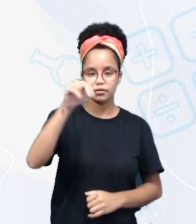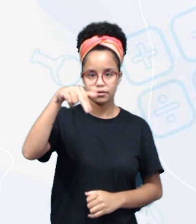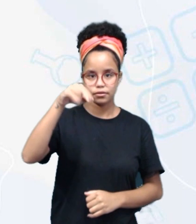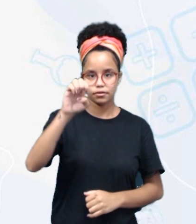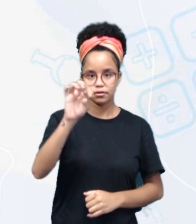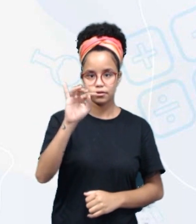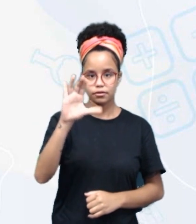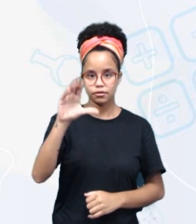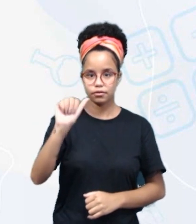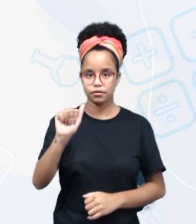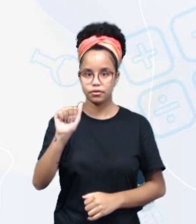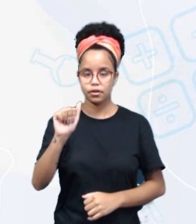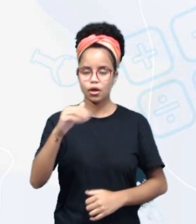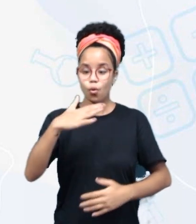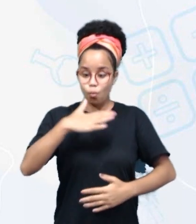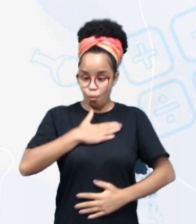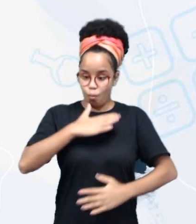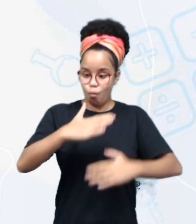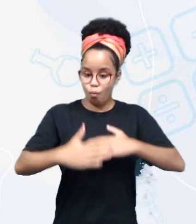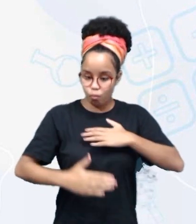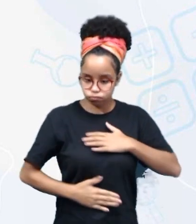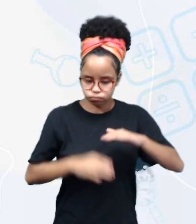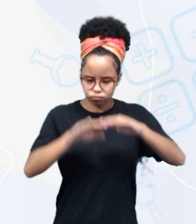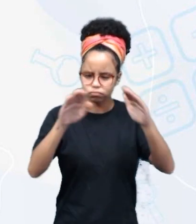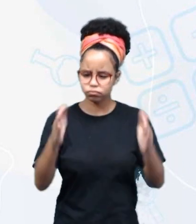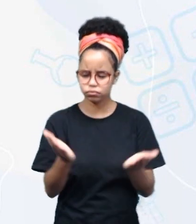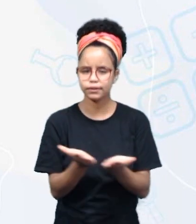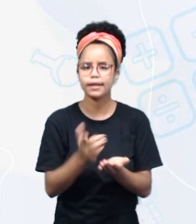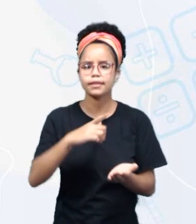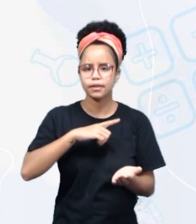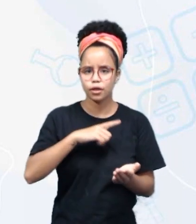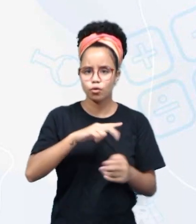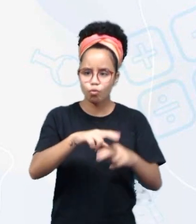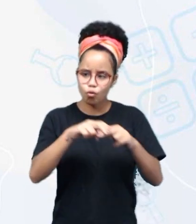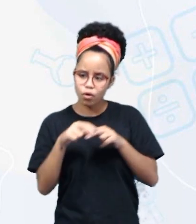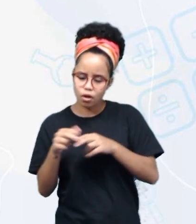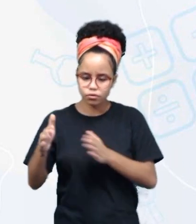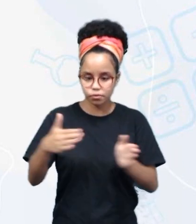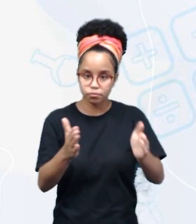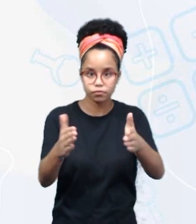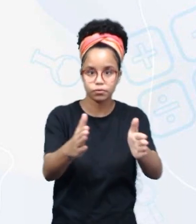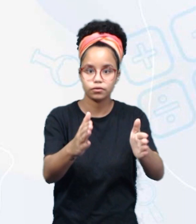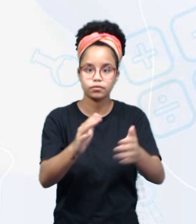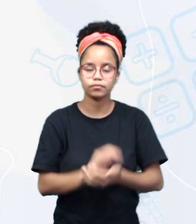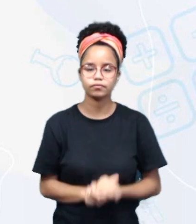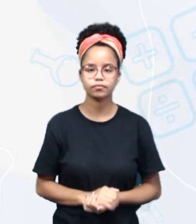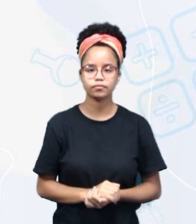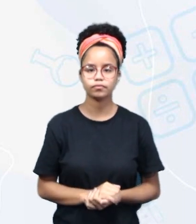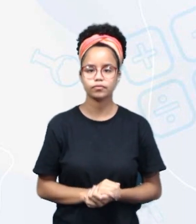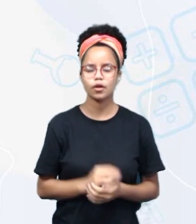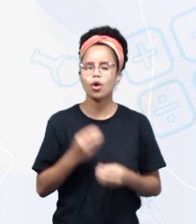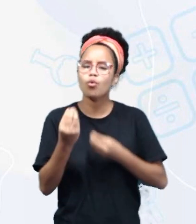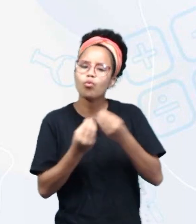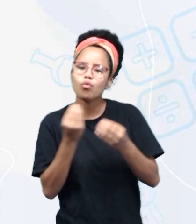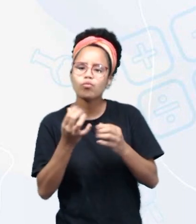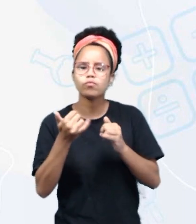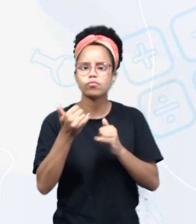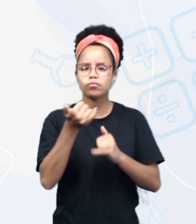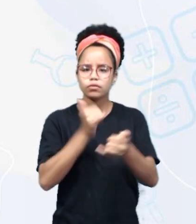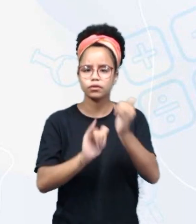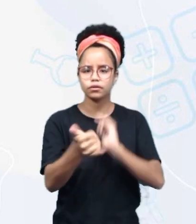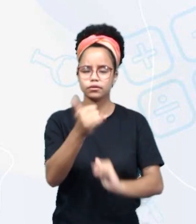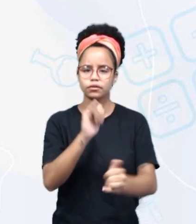que um corpo qualquer possui, em razão de seu movimento. Em outras palavras, é a forma de energia